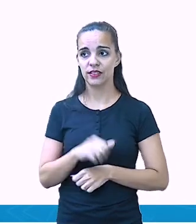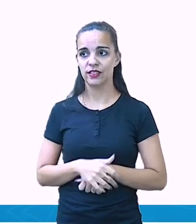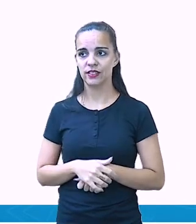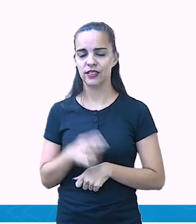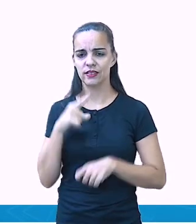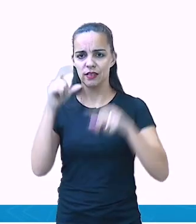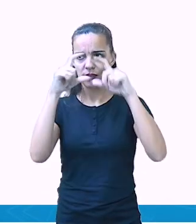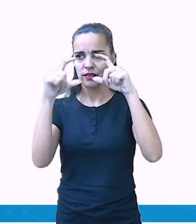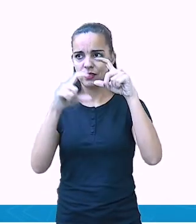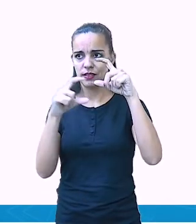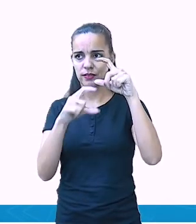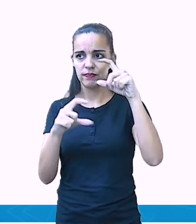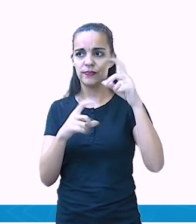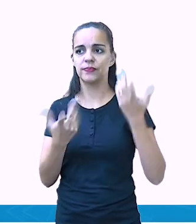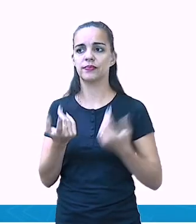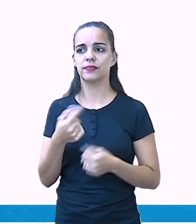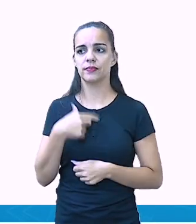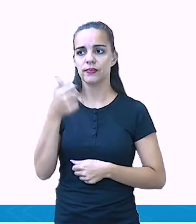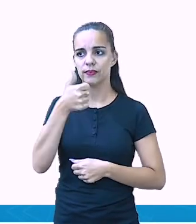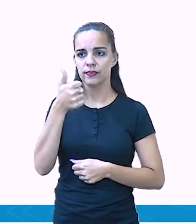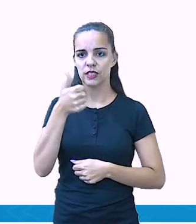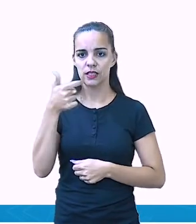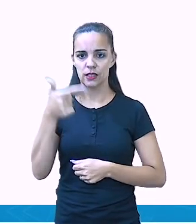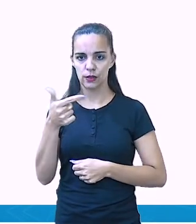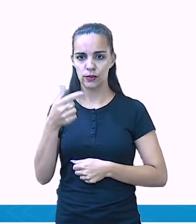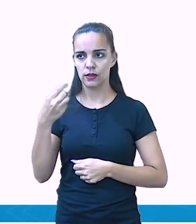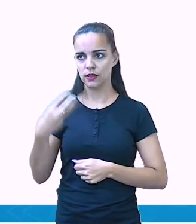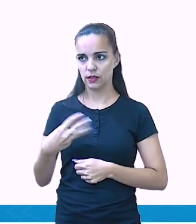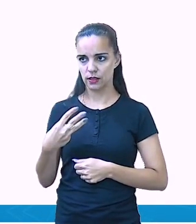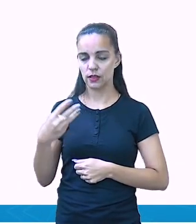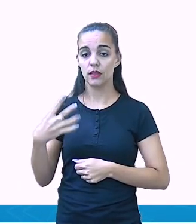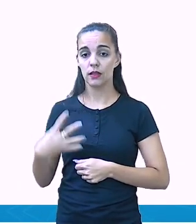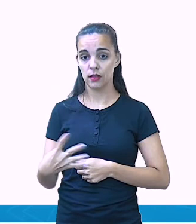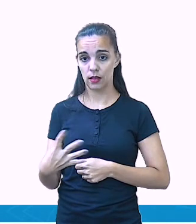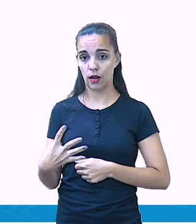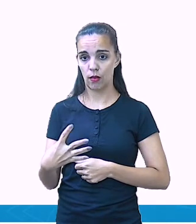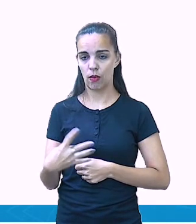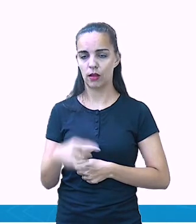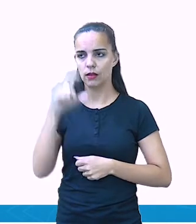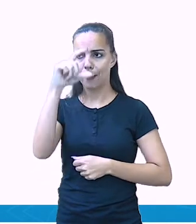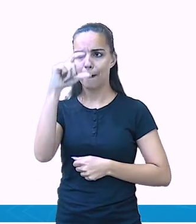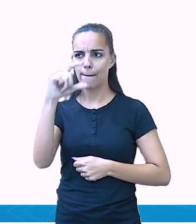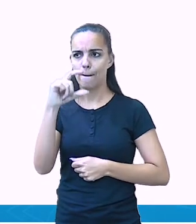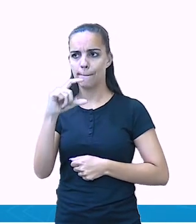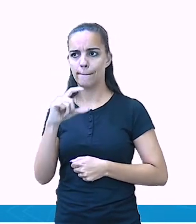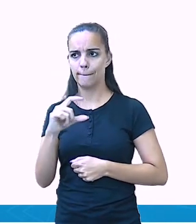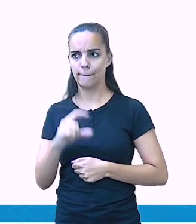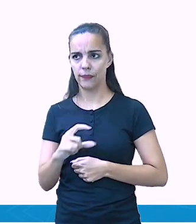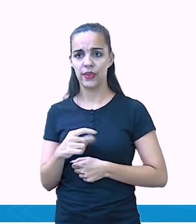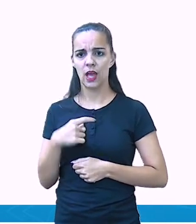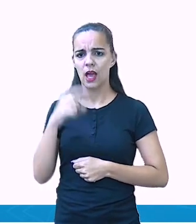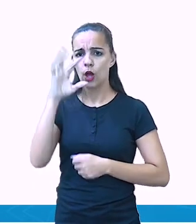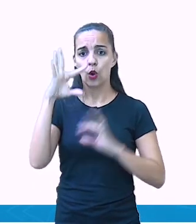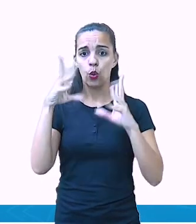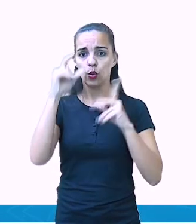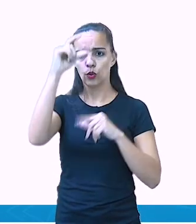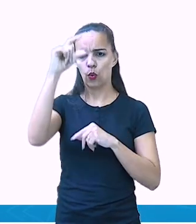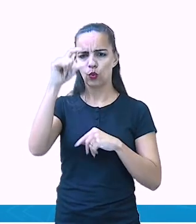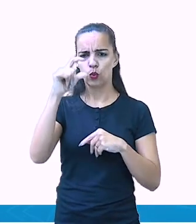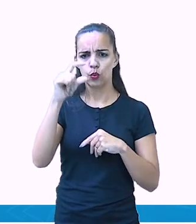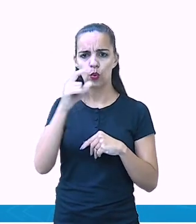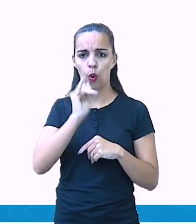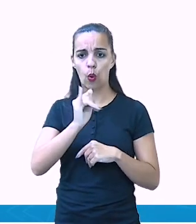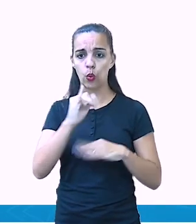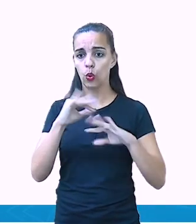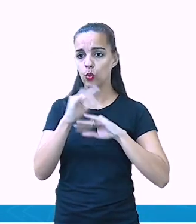de tirinhas. A gente tem a primeira, a segunda, a terceira e a quarta tirinha. E a história acontece em um determinado momento.